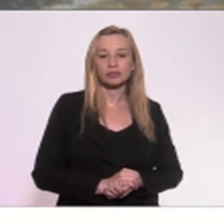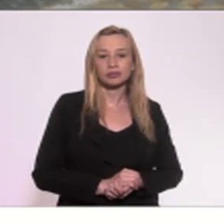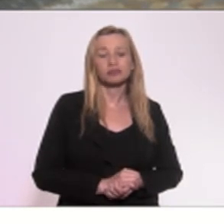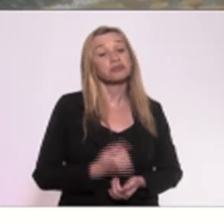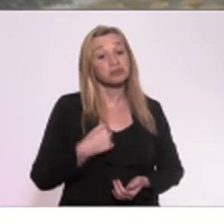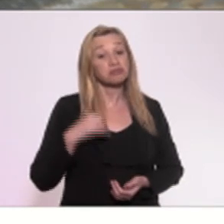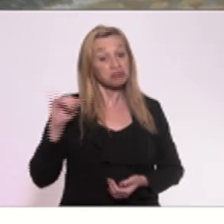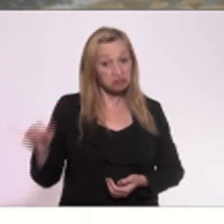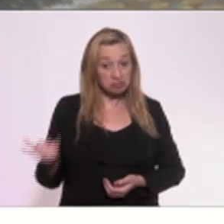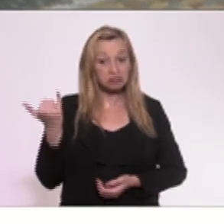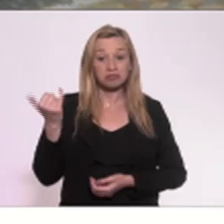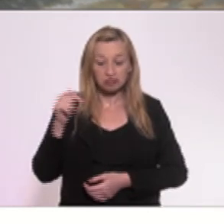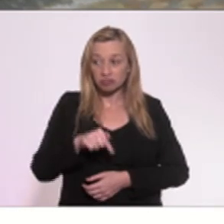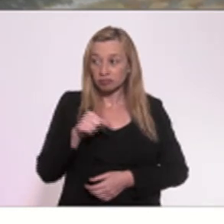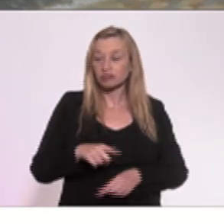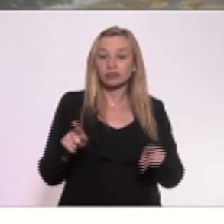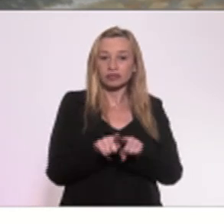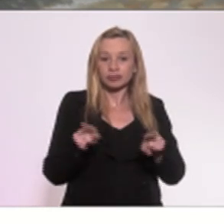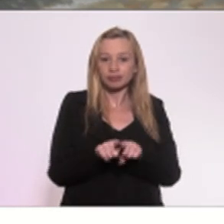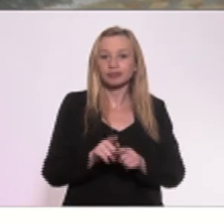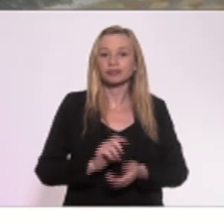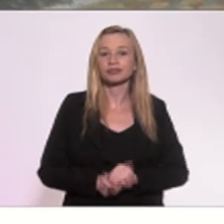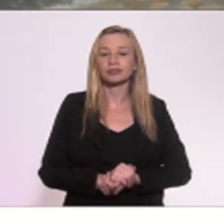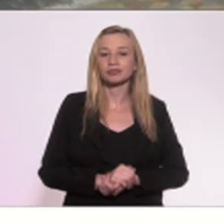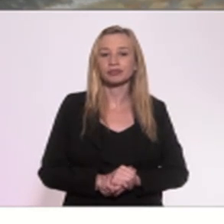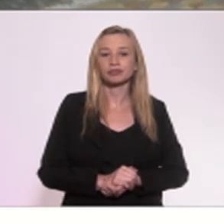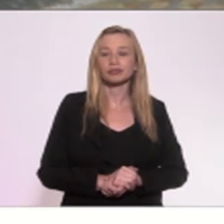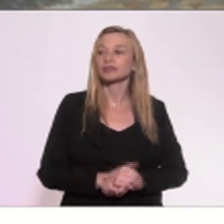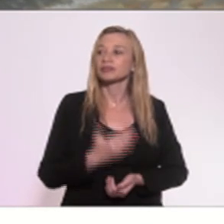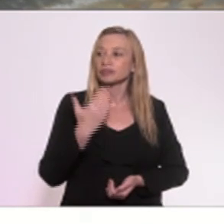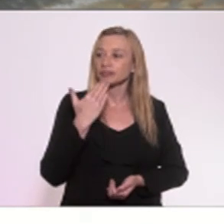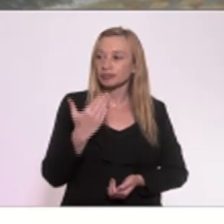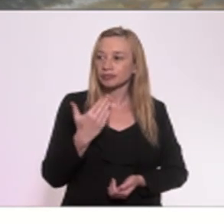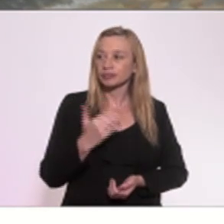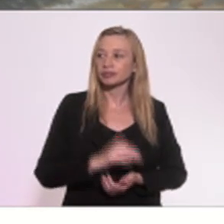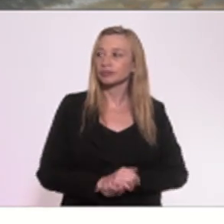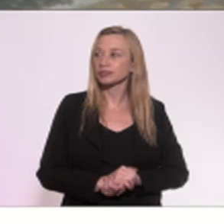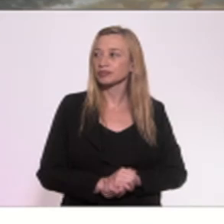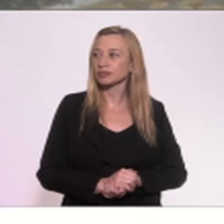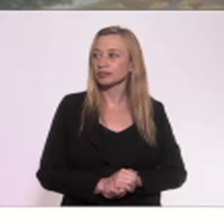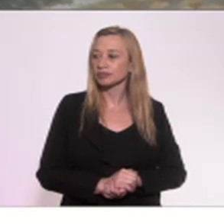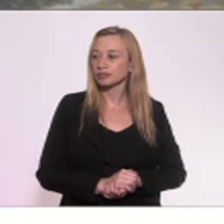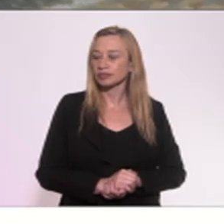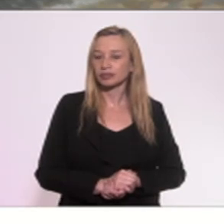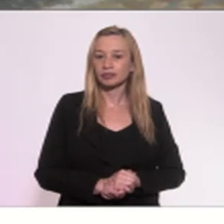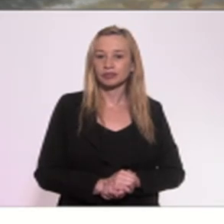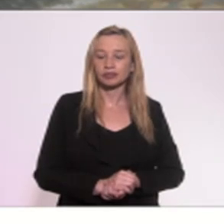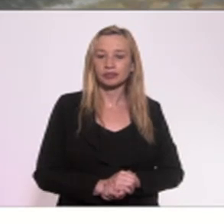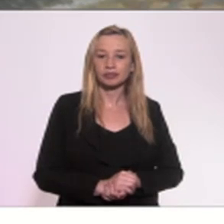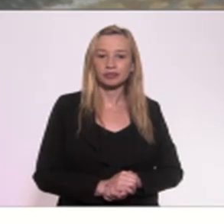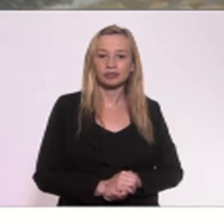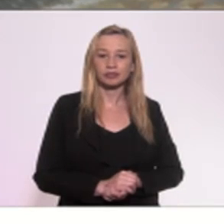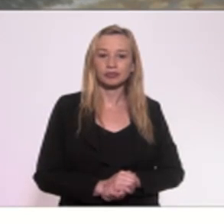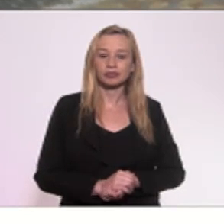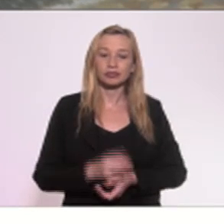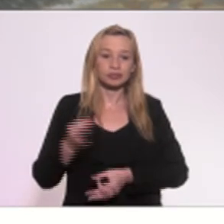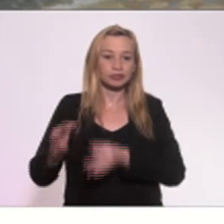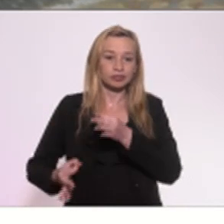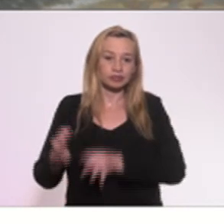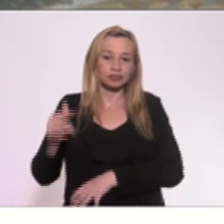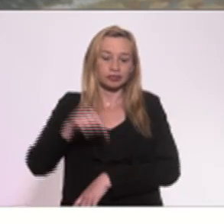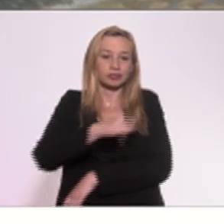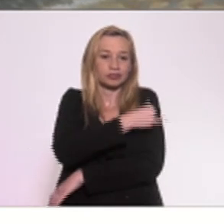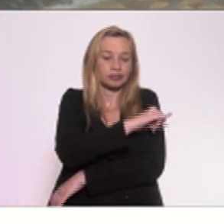eu aproveito aqui também para fazer o pedido que o tribunal aqui do Rio de Janeiro